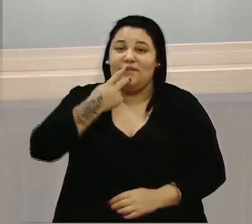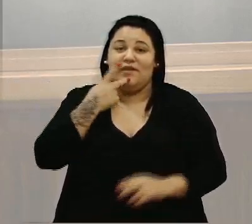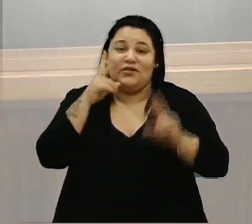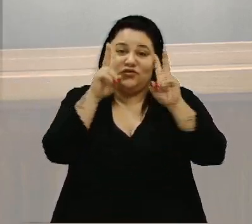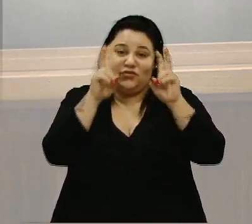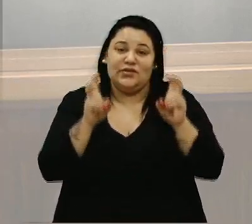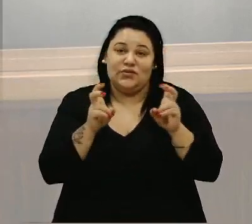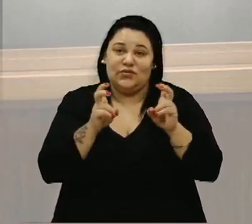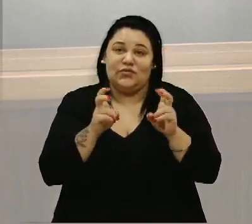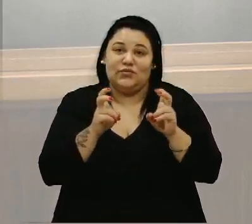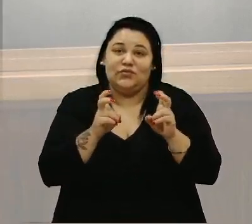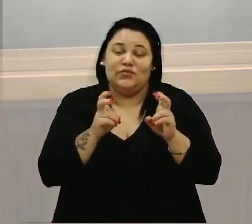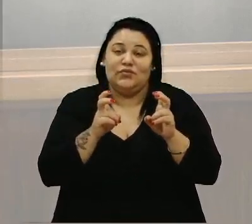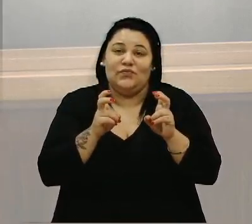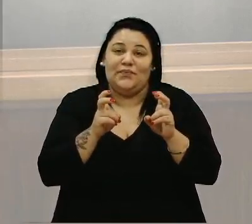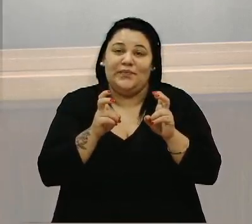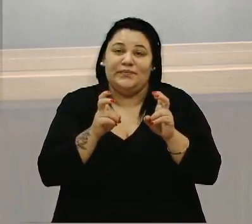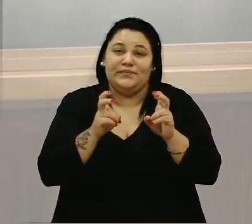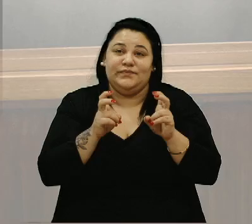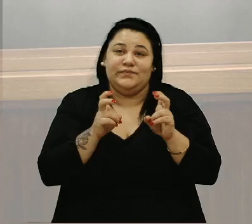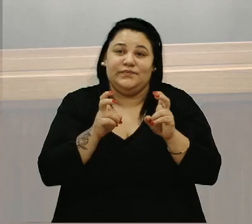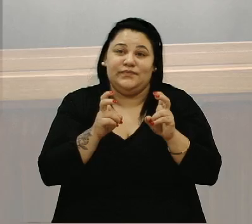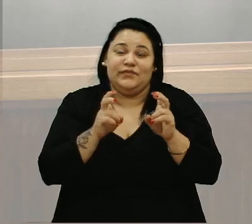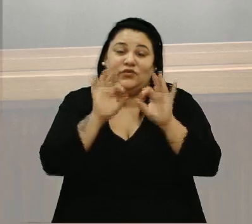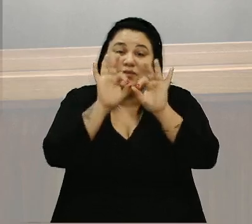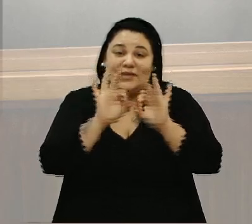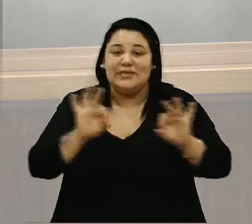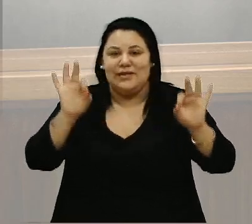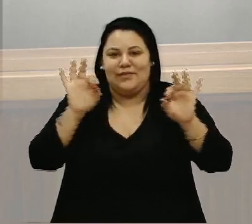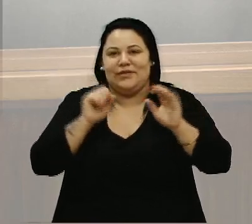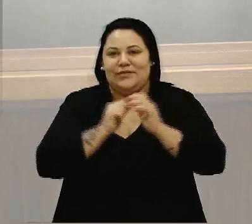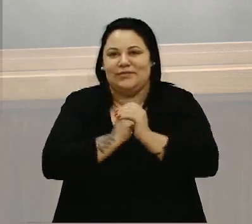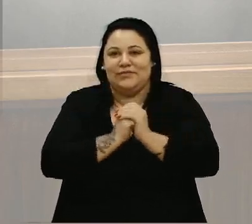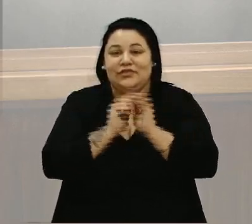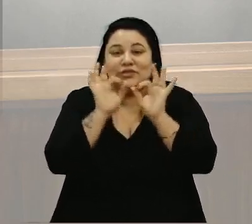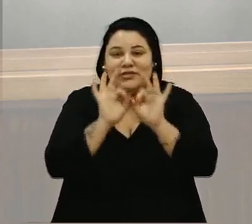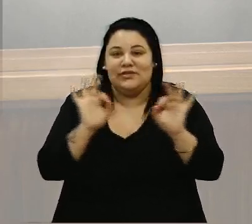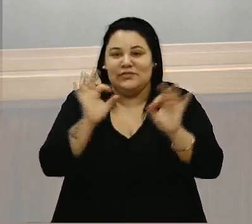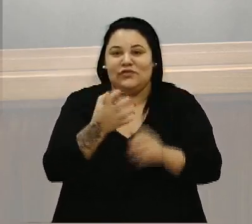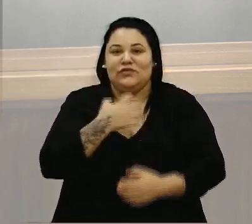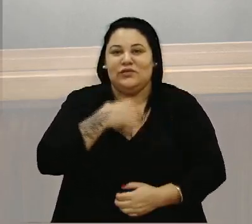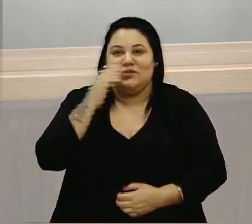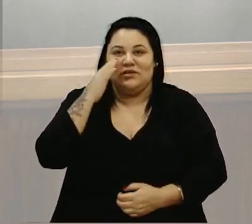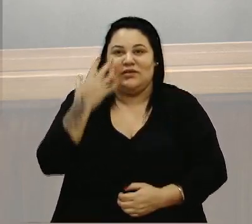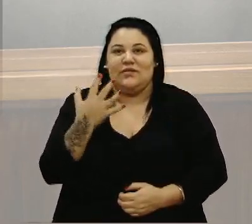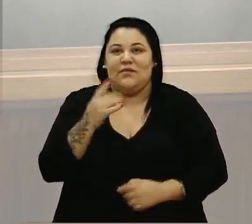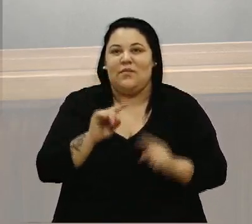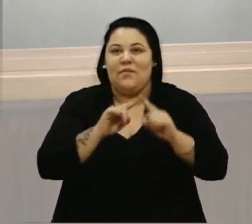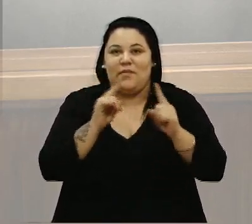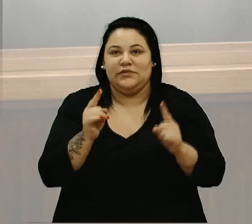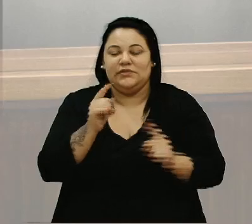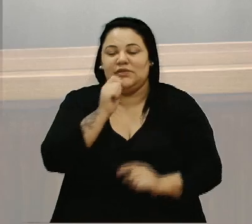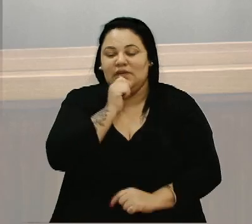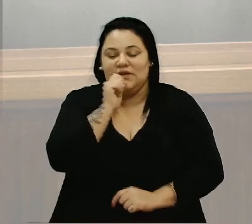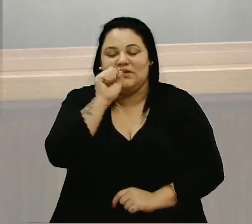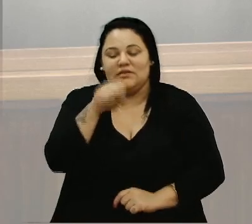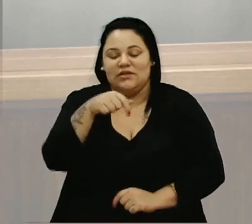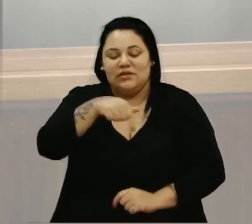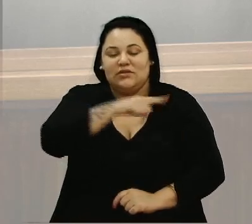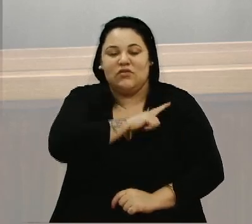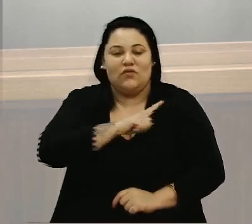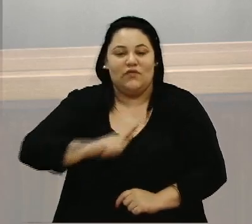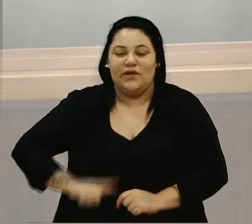não complexo, de um tema simples, de simples solução, mas que mesmo assim esse governo não